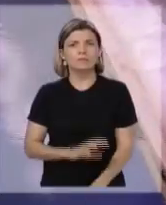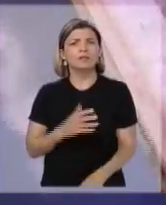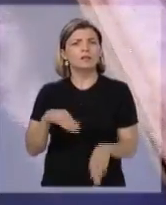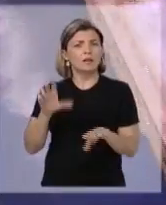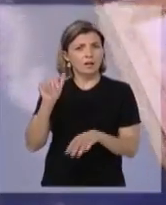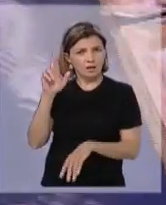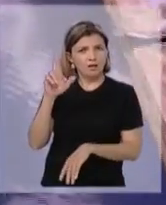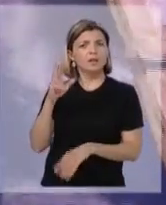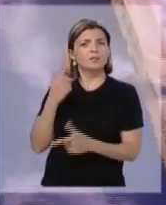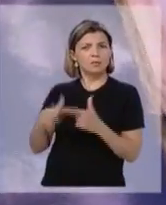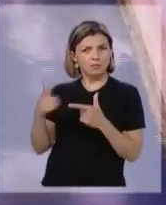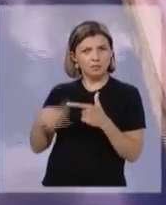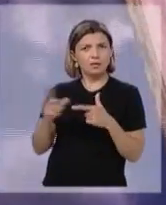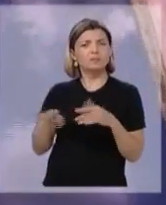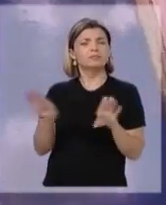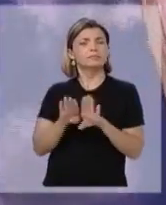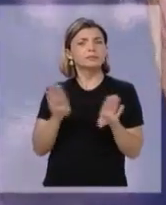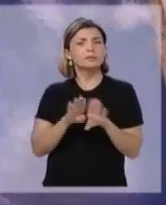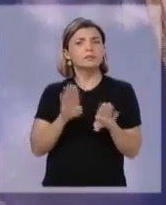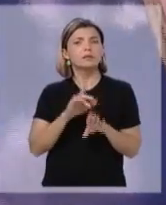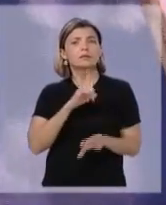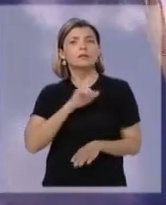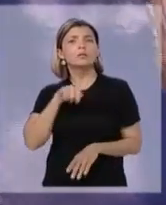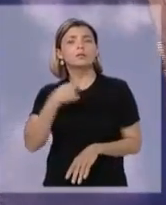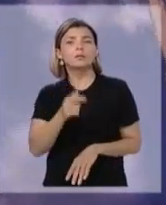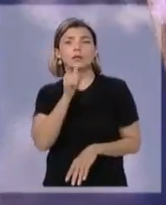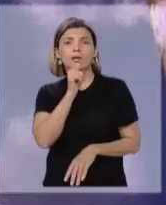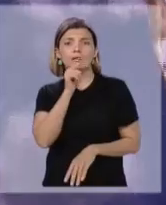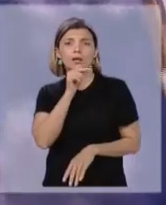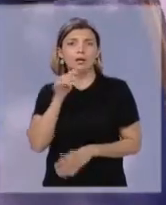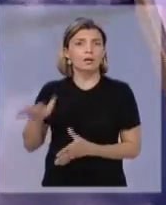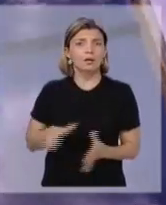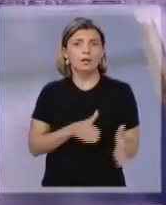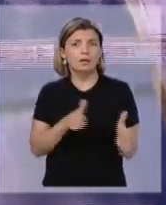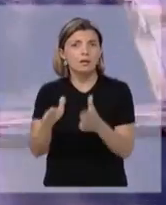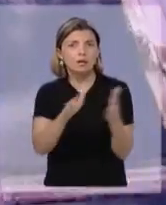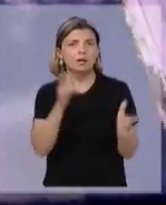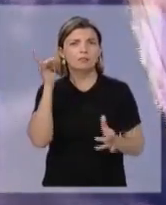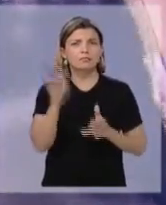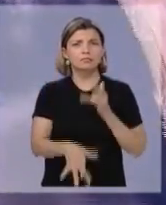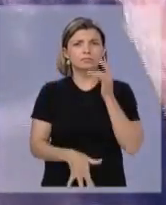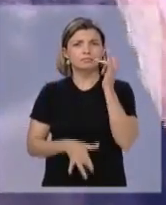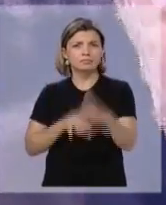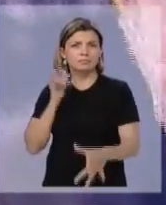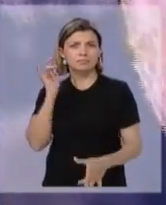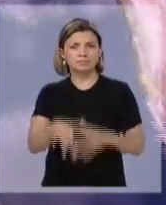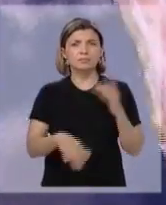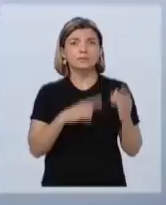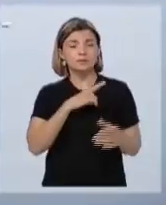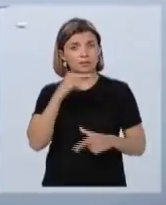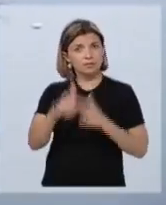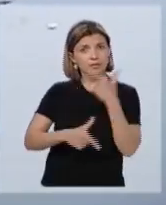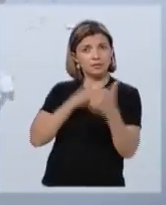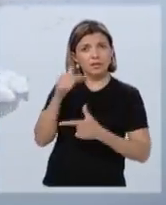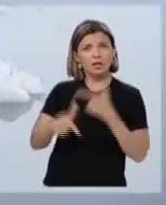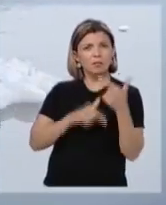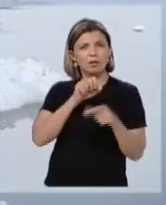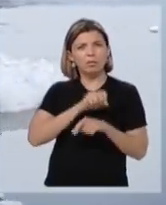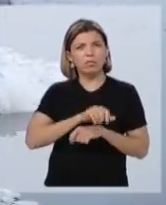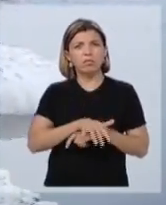Mas não é somente o ar que é afetado pelas trocas de energia entre os seres humanos e o meio ambiente. Nossas